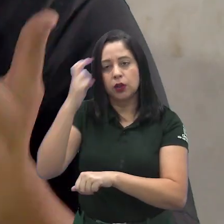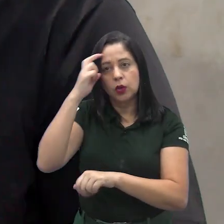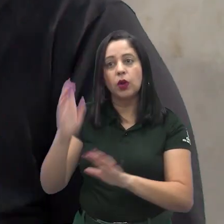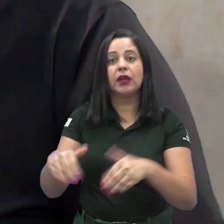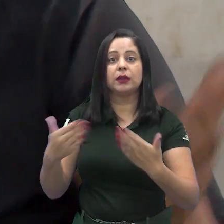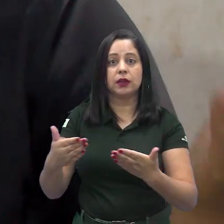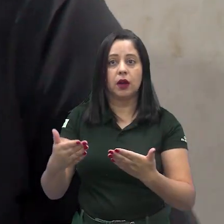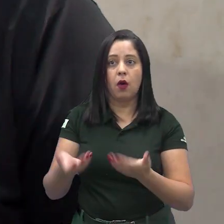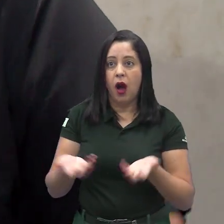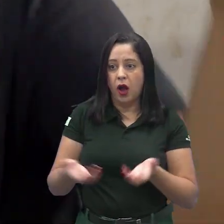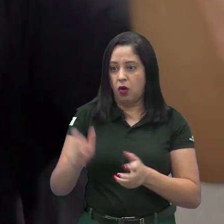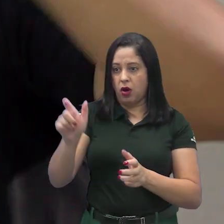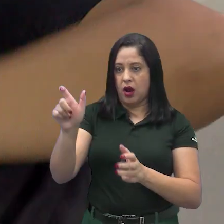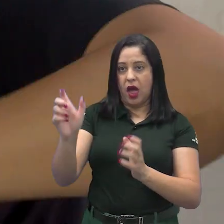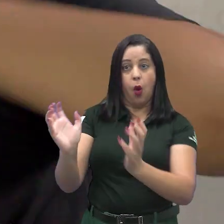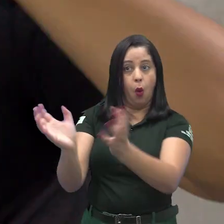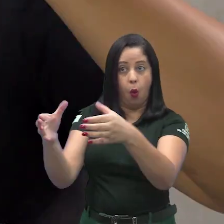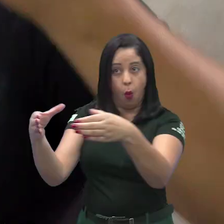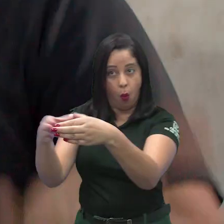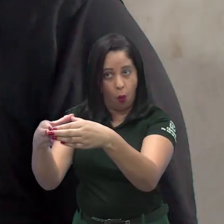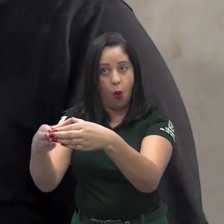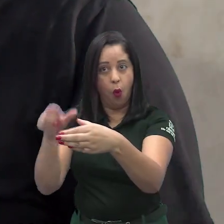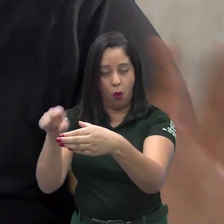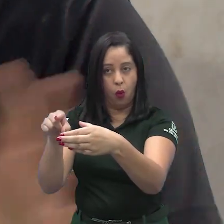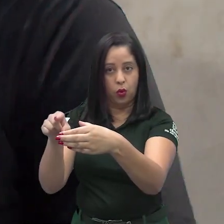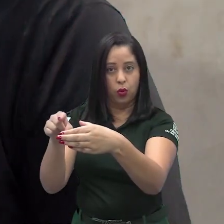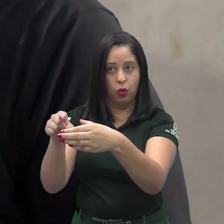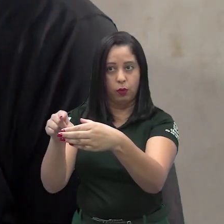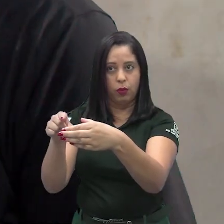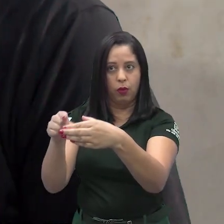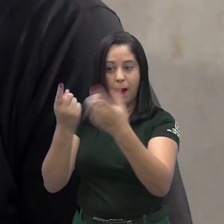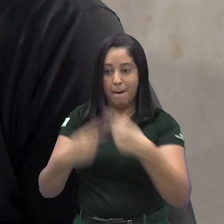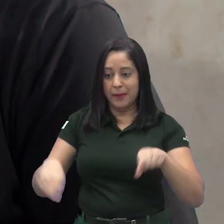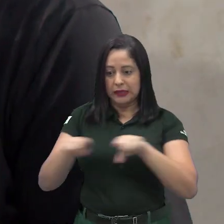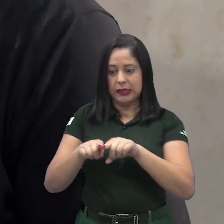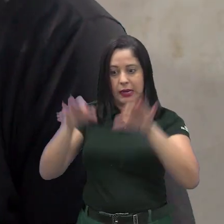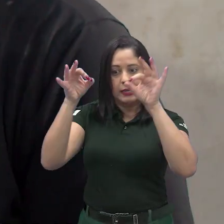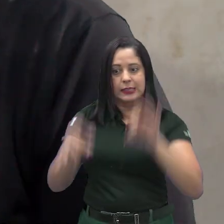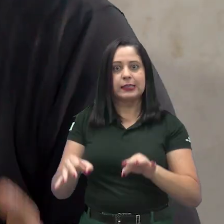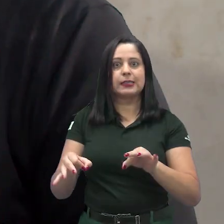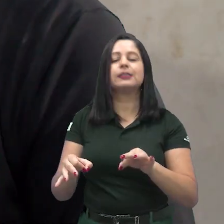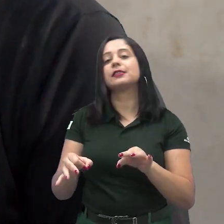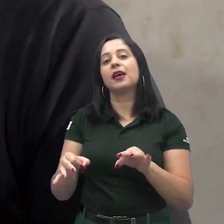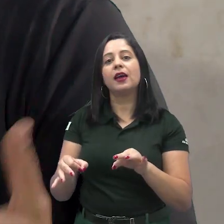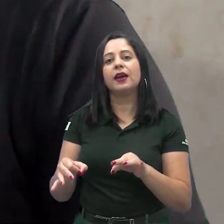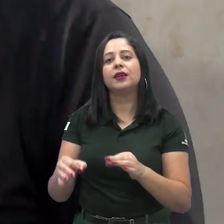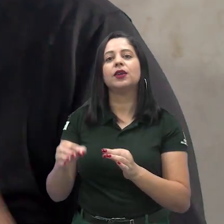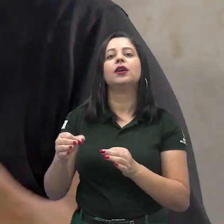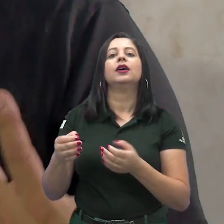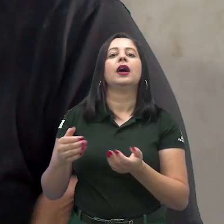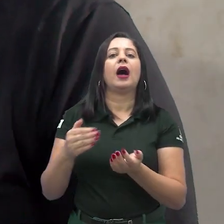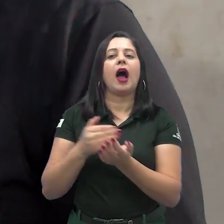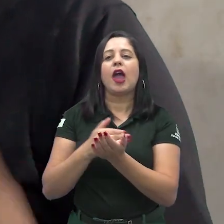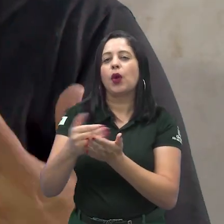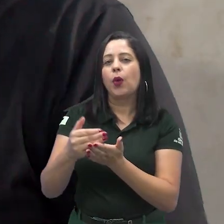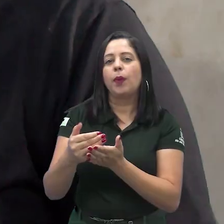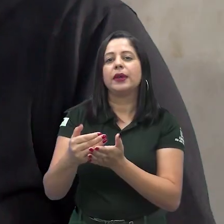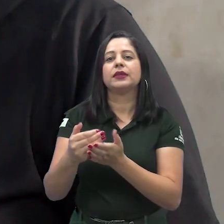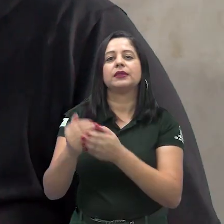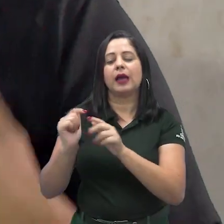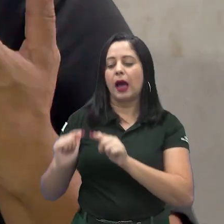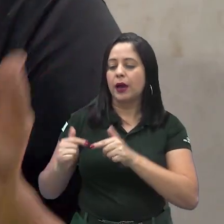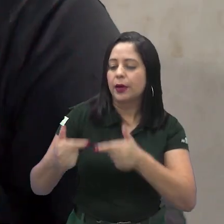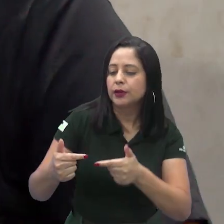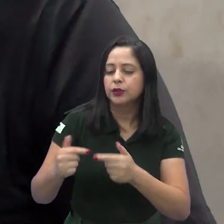que a gente está buscando, e eles surgem com a proposta que tem, aí foi uma coisa que deu certinho. Que daí eles vieram, começaram a promover uma